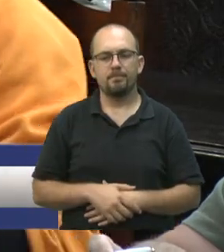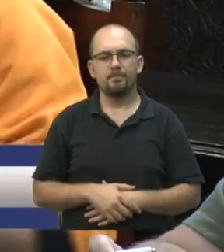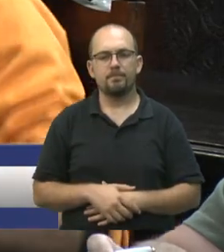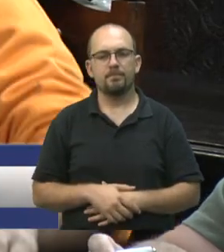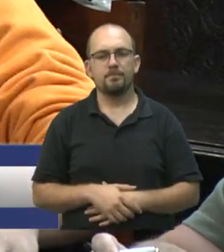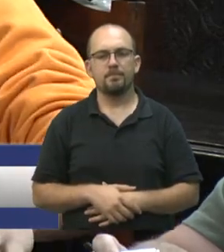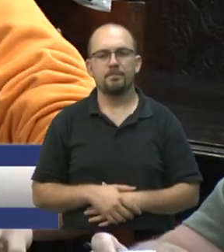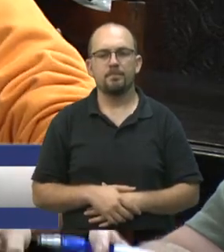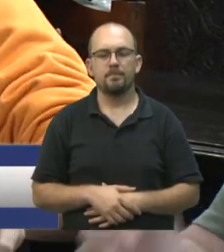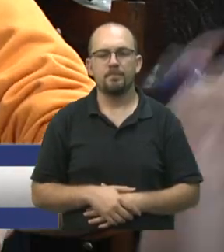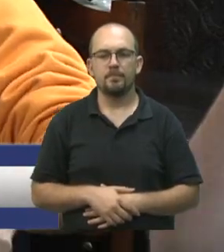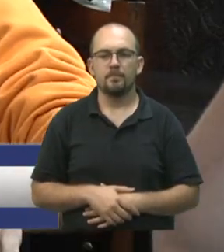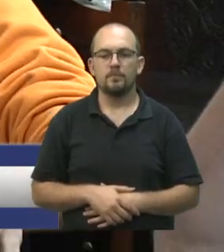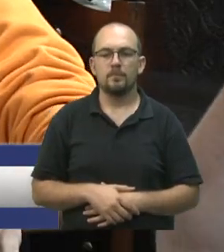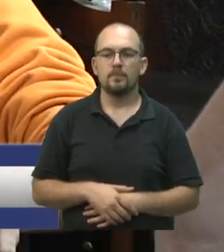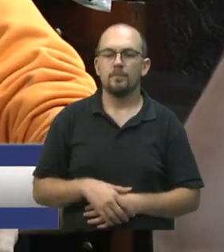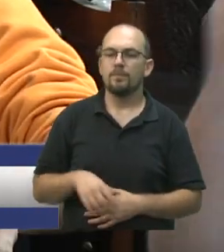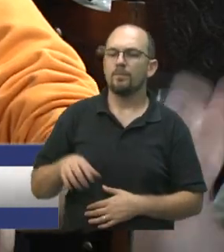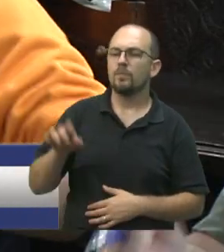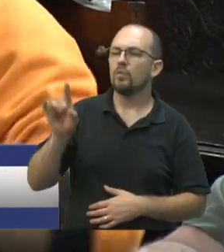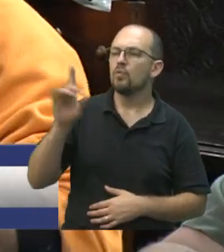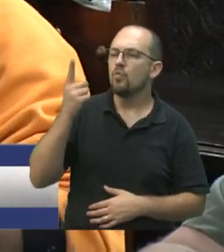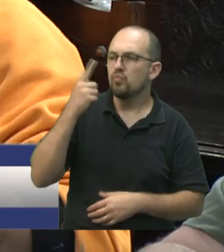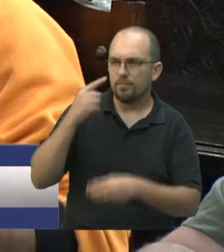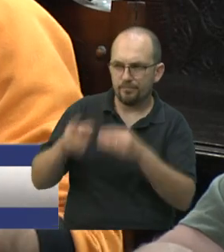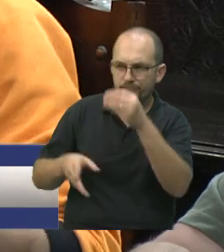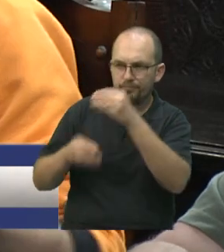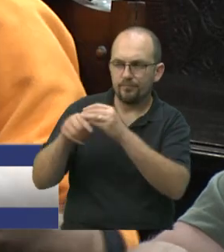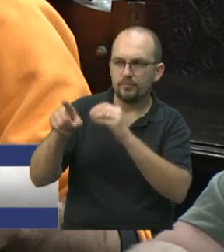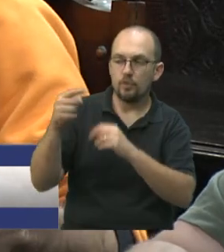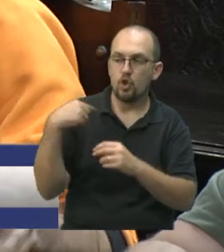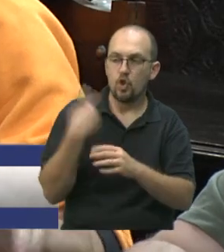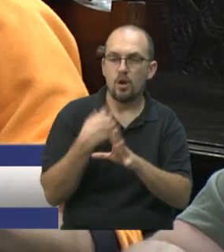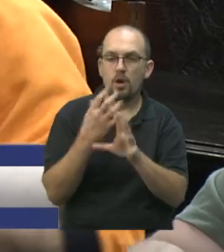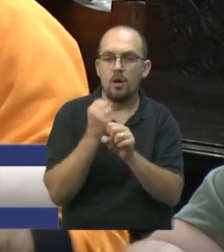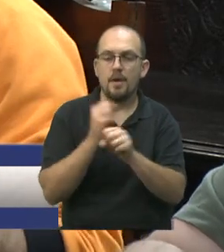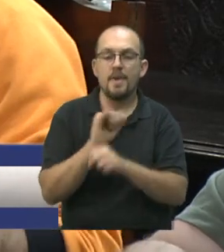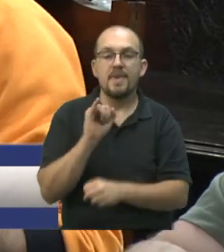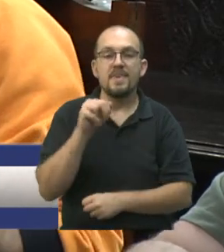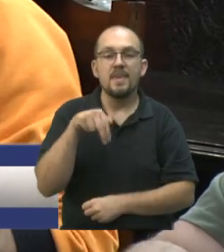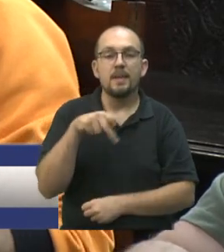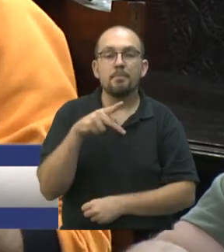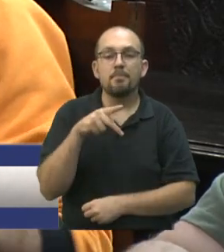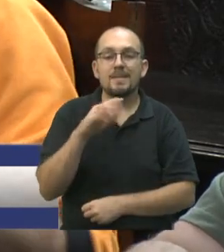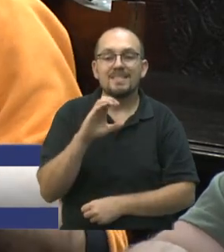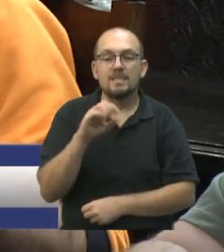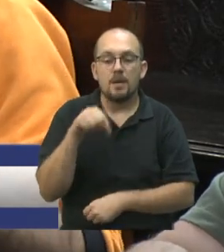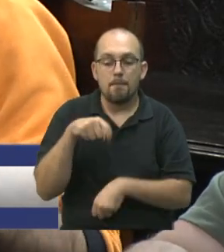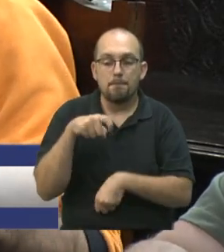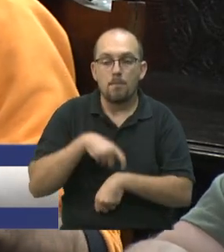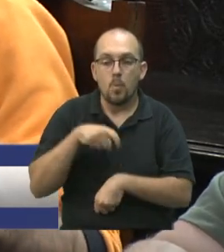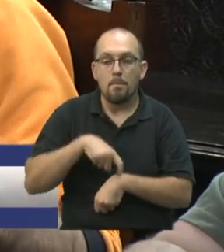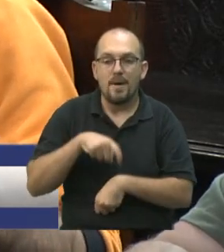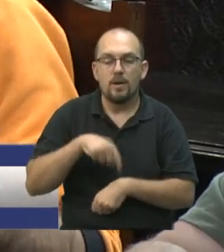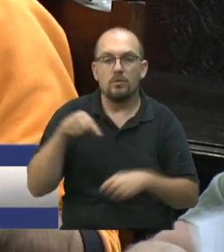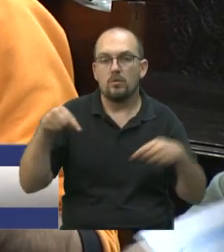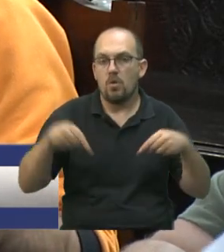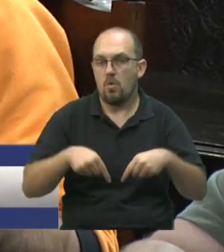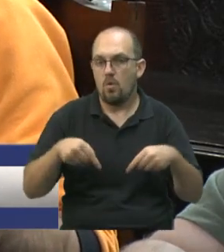Só um detalhe importante, vereador. Fique à vontade. Nós calculamos pelo INPC do momento. Né? Então, nós lançamos na peça